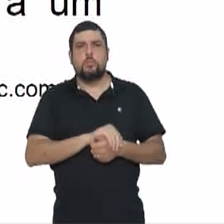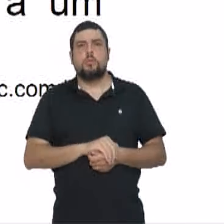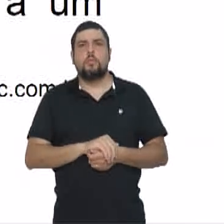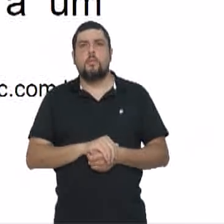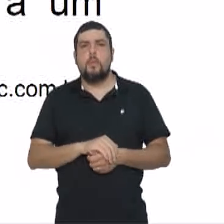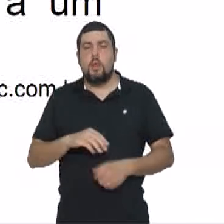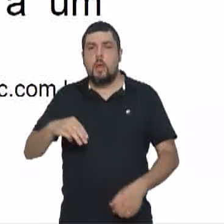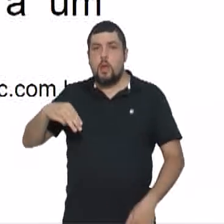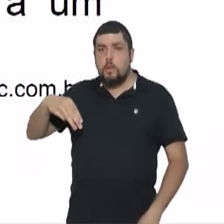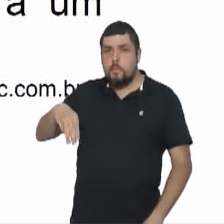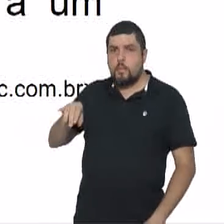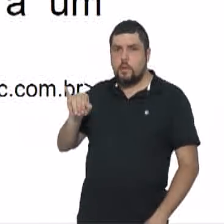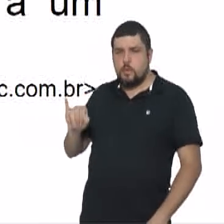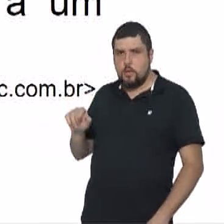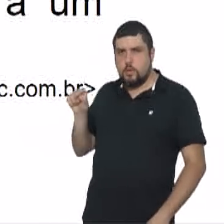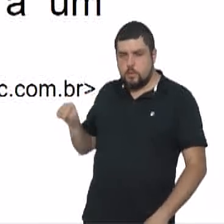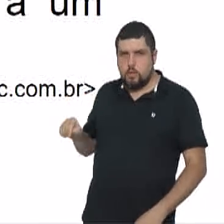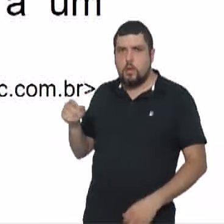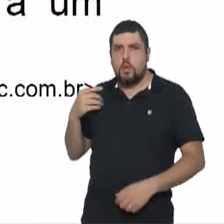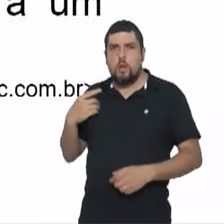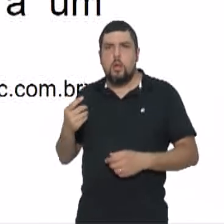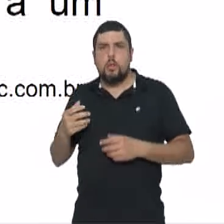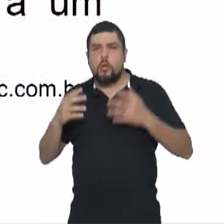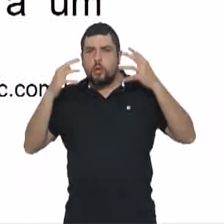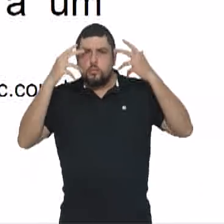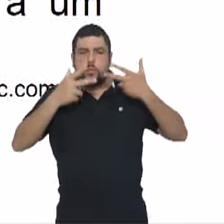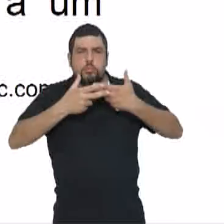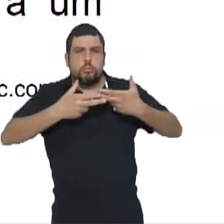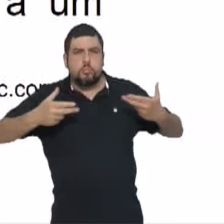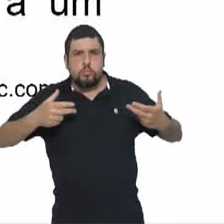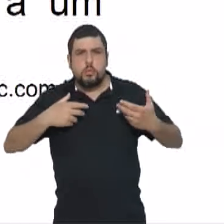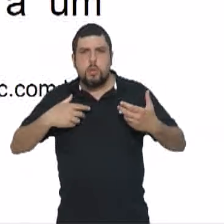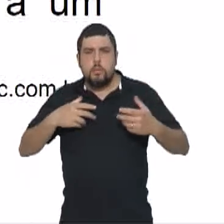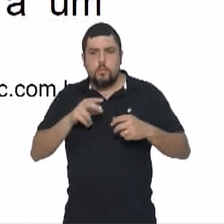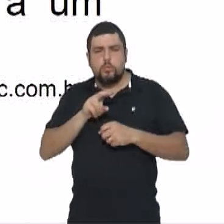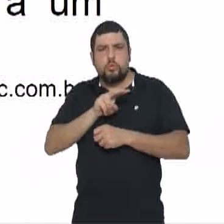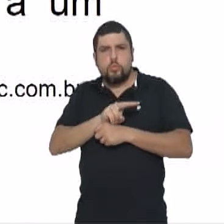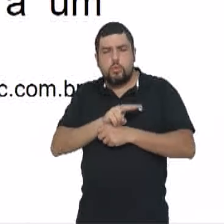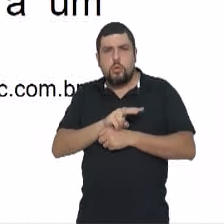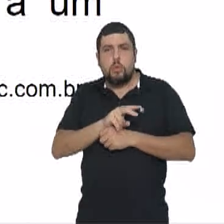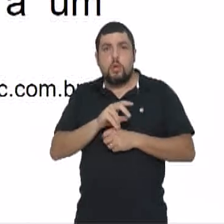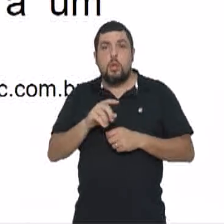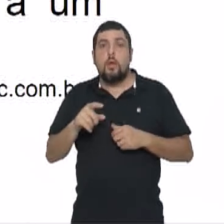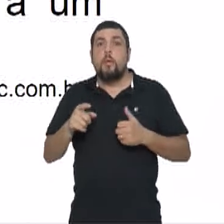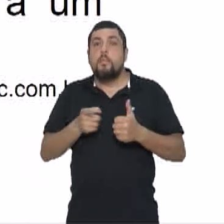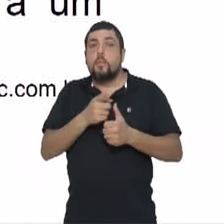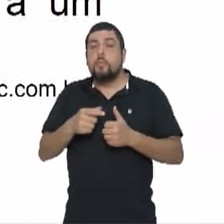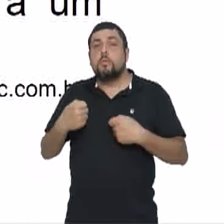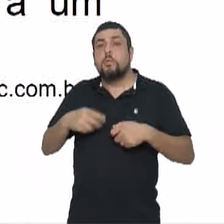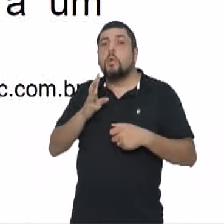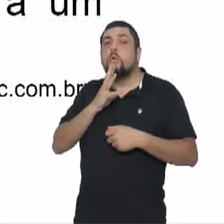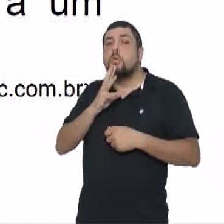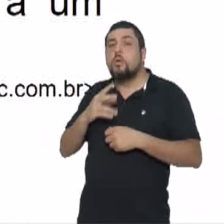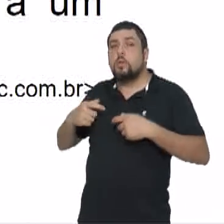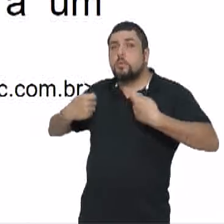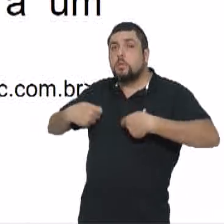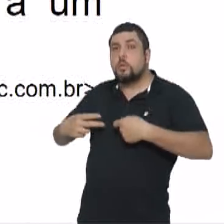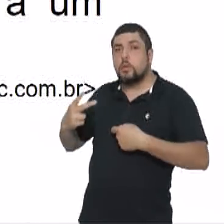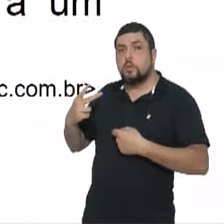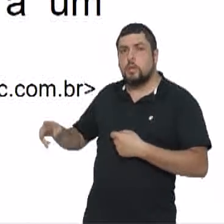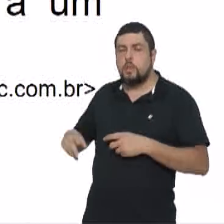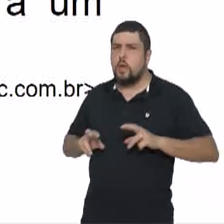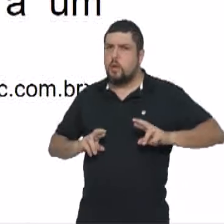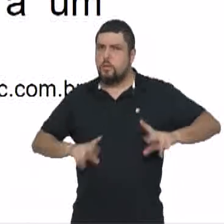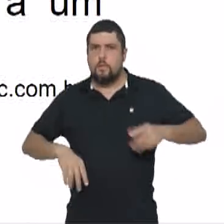um animal silvestre em sua tutoria, é preciso conhecer as necessidades deles, que são diferentes de cães